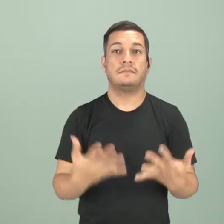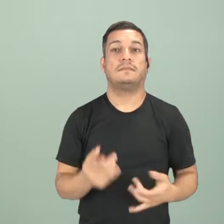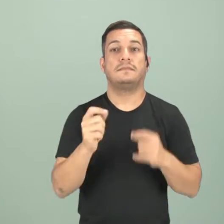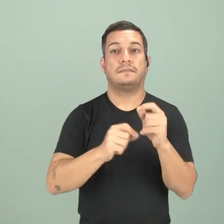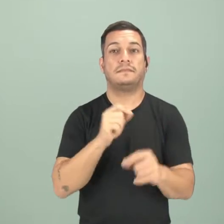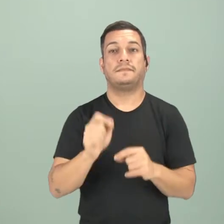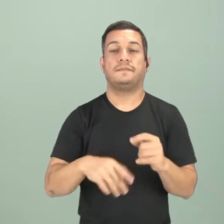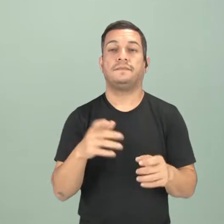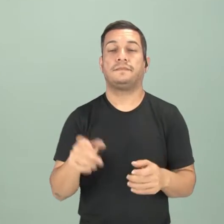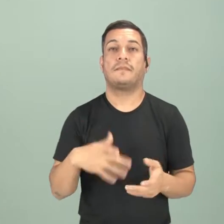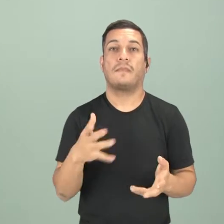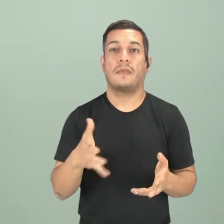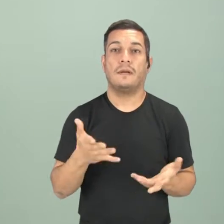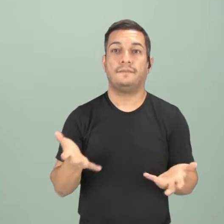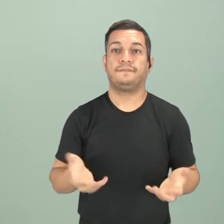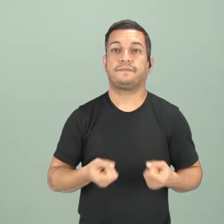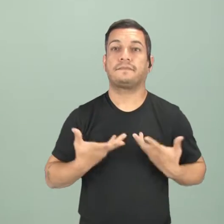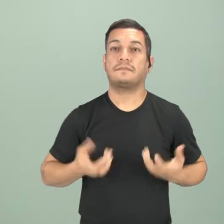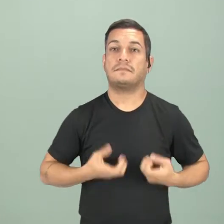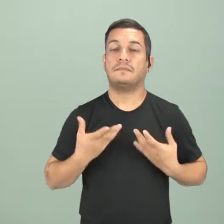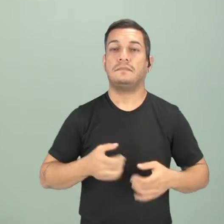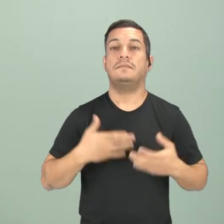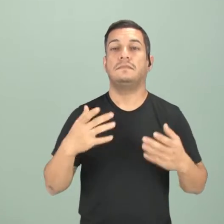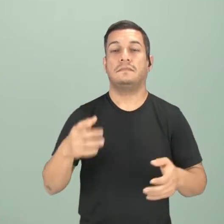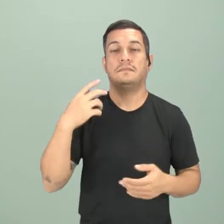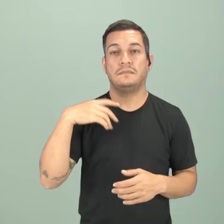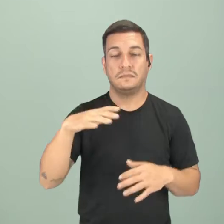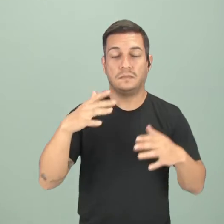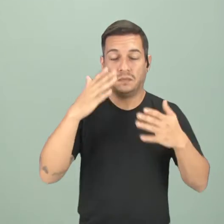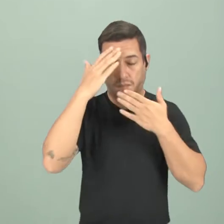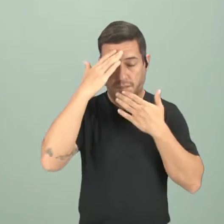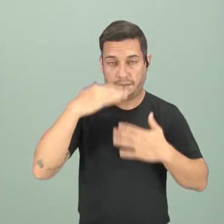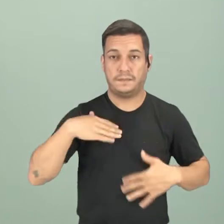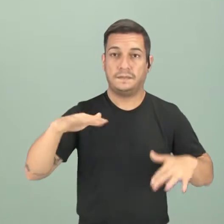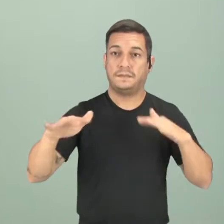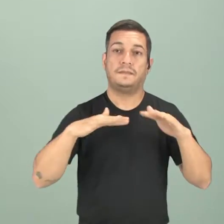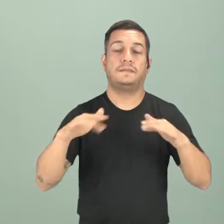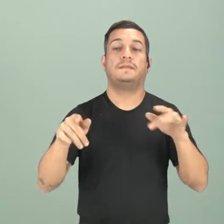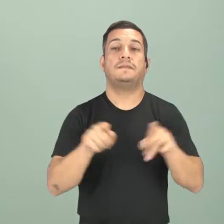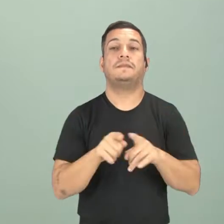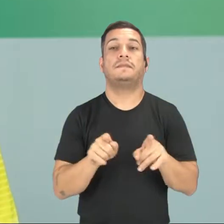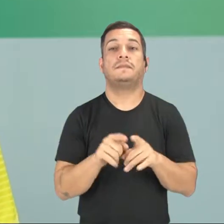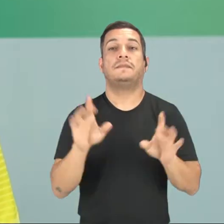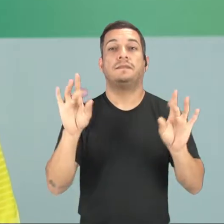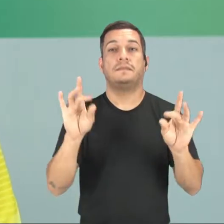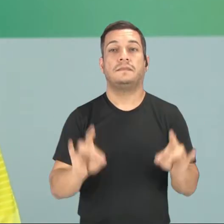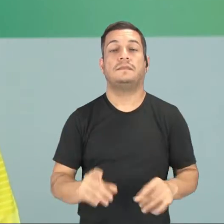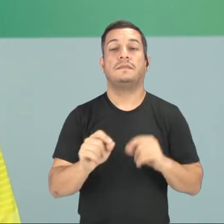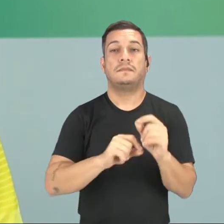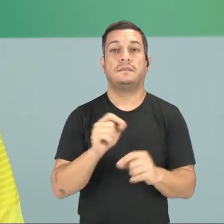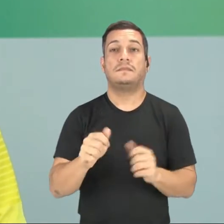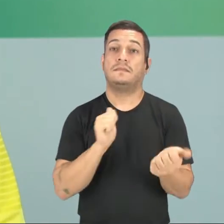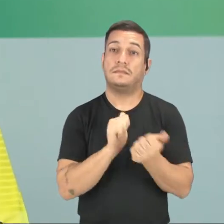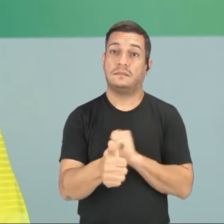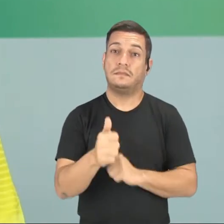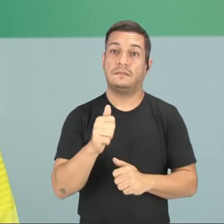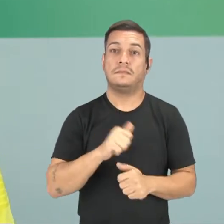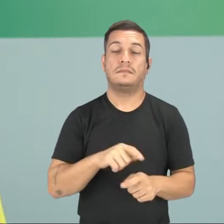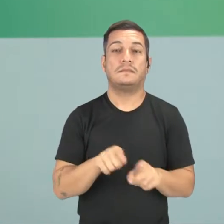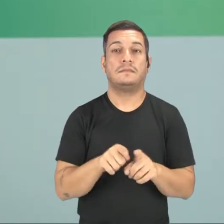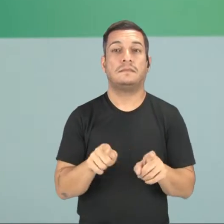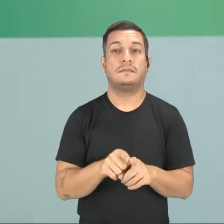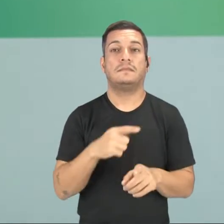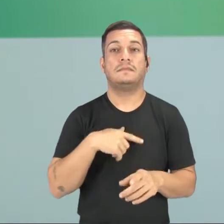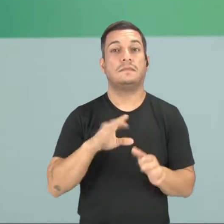as manifestações da cultura corporal do movimento, mais especificamente aos esportes de aventura, e eu deixei